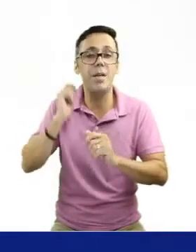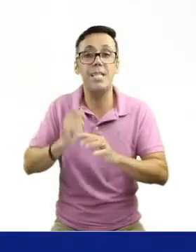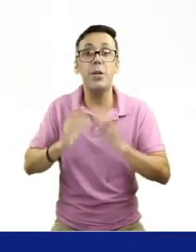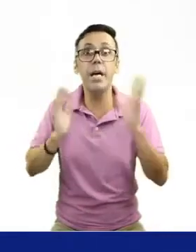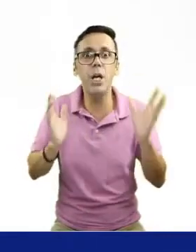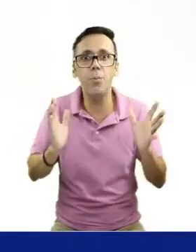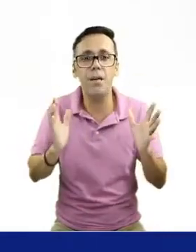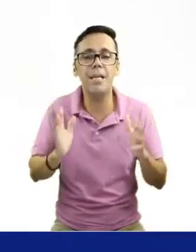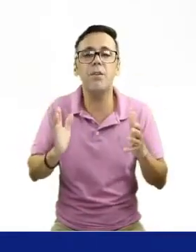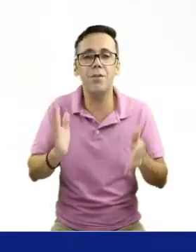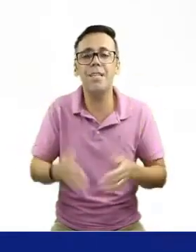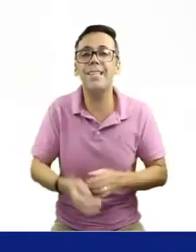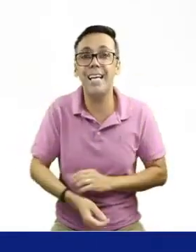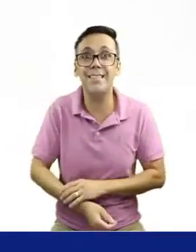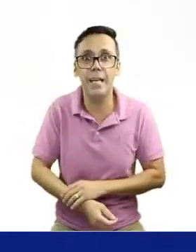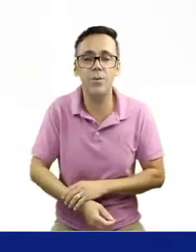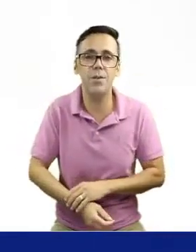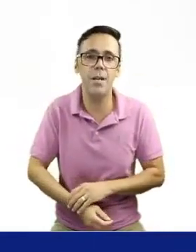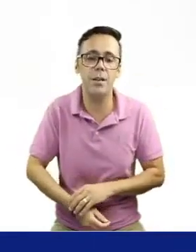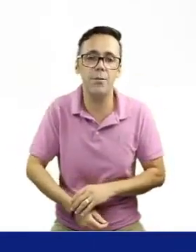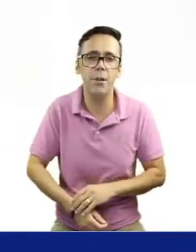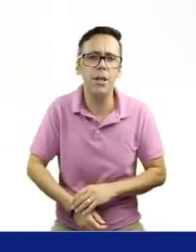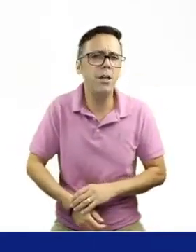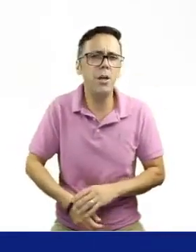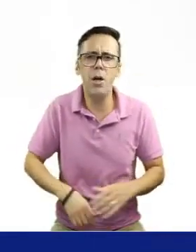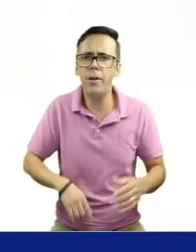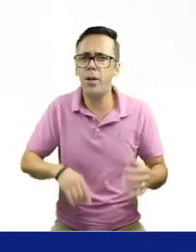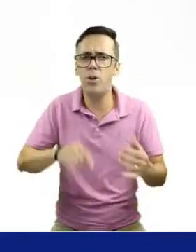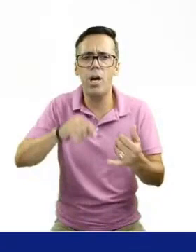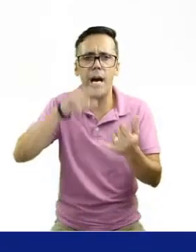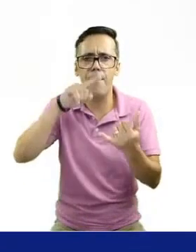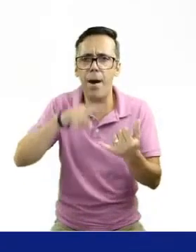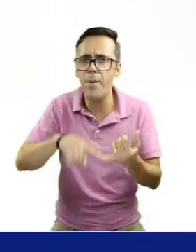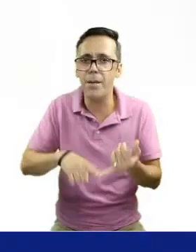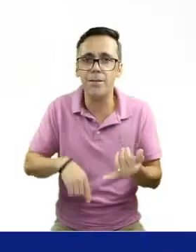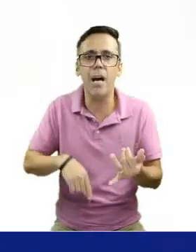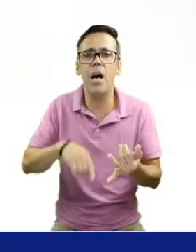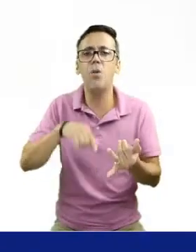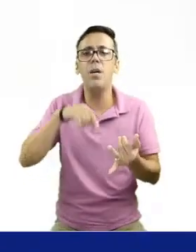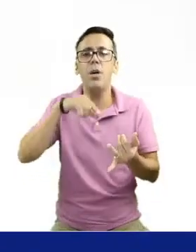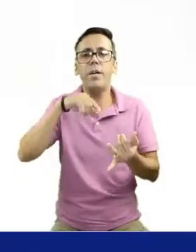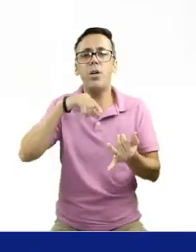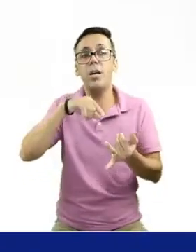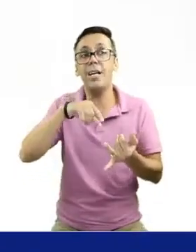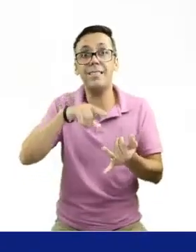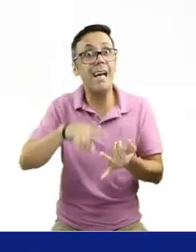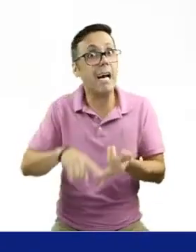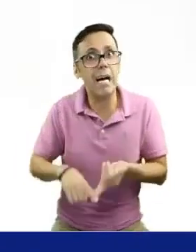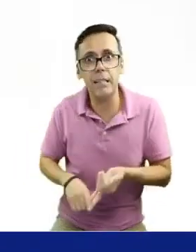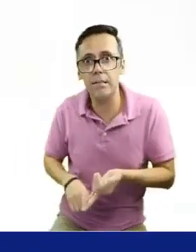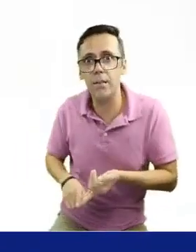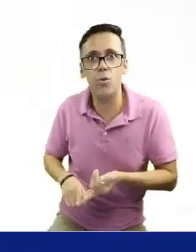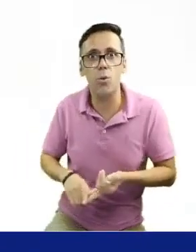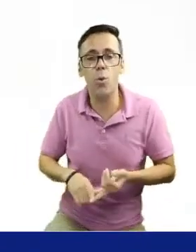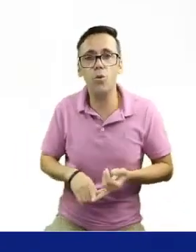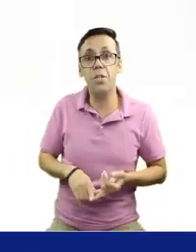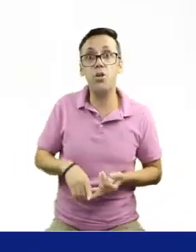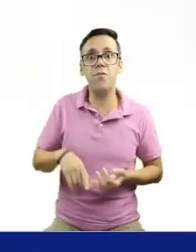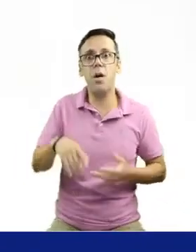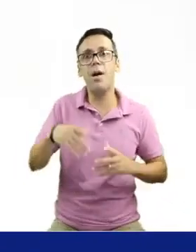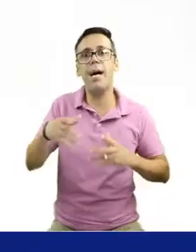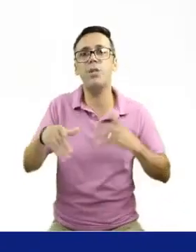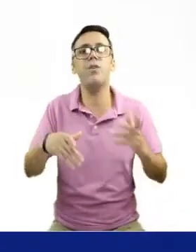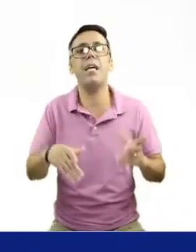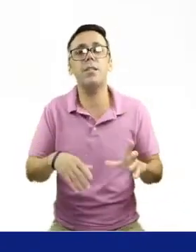mês passado ano passado você tem acesso esse aqui então eu quero colocar mapa mental eu quero colocar Sacadas desse